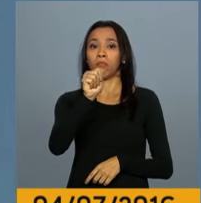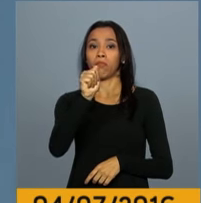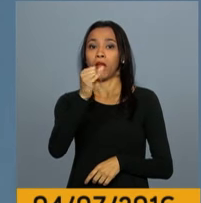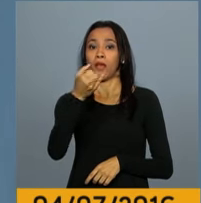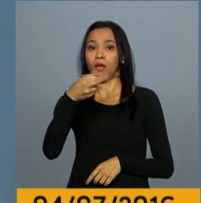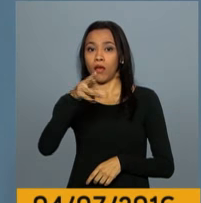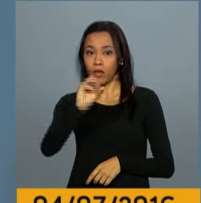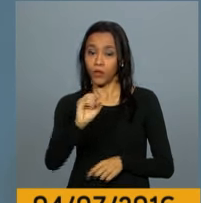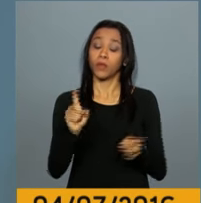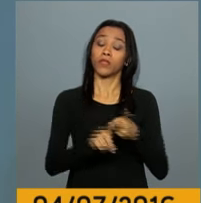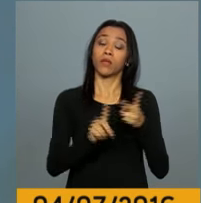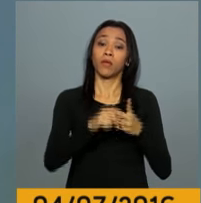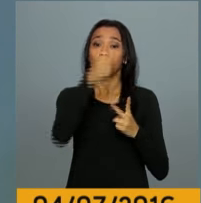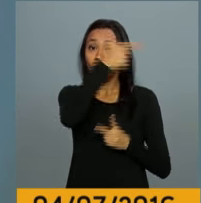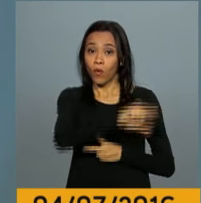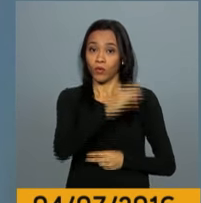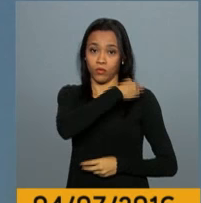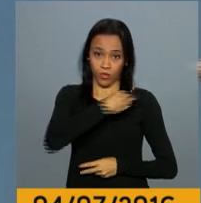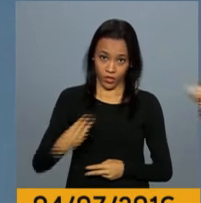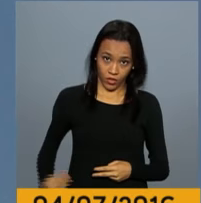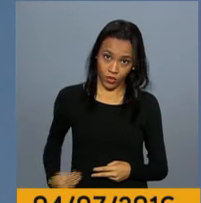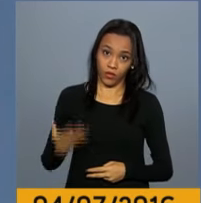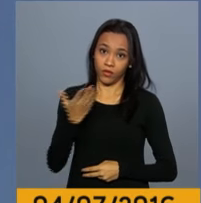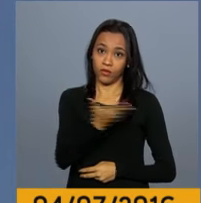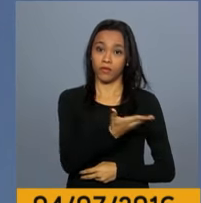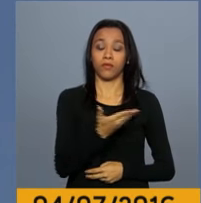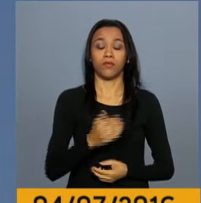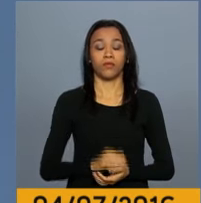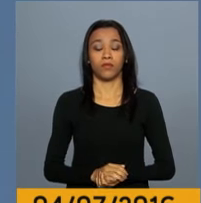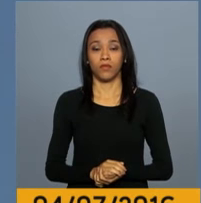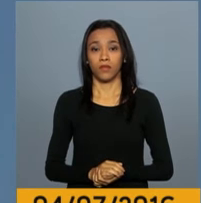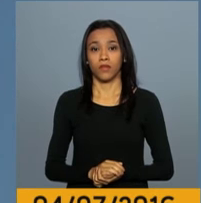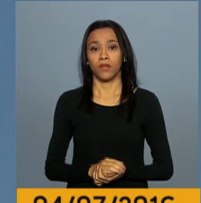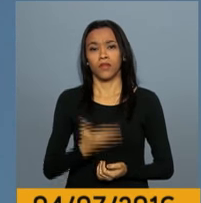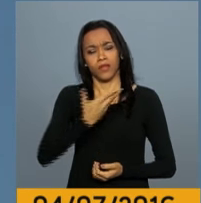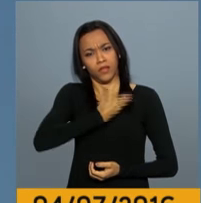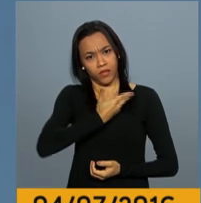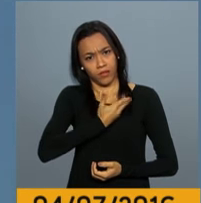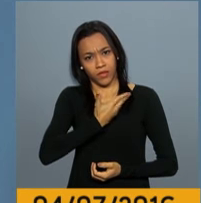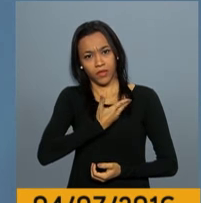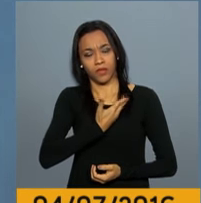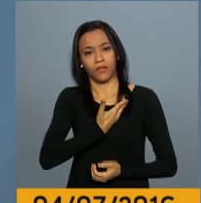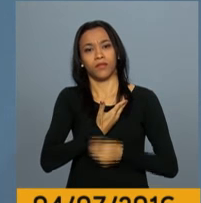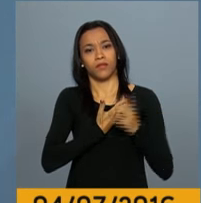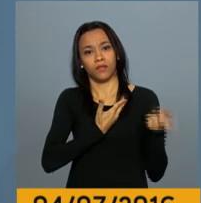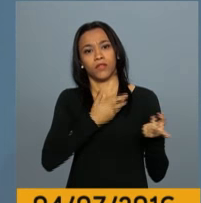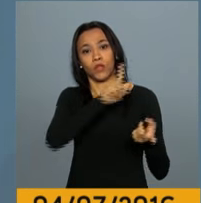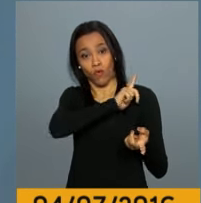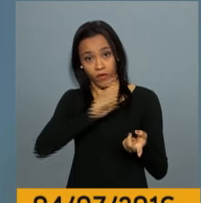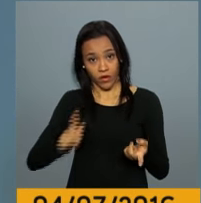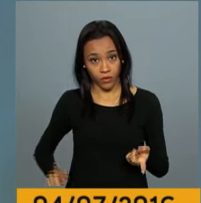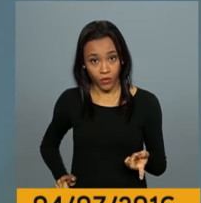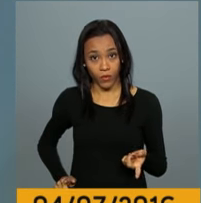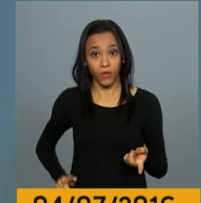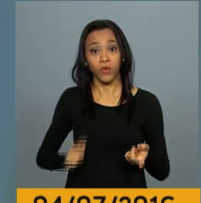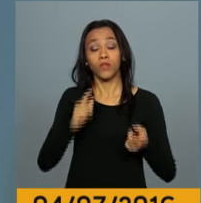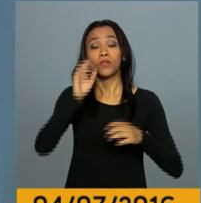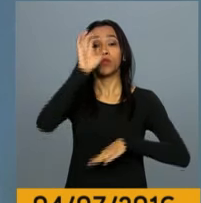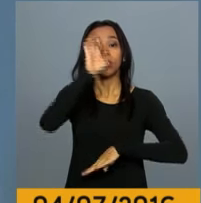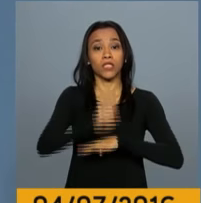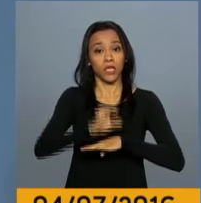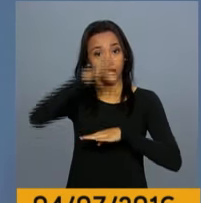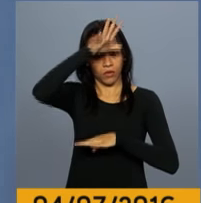Filho, de Minas Energia, prezado amigo e colega Pedro Taques, governador de Mato